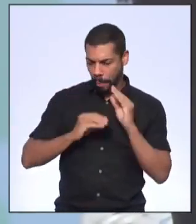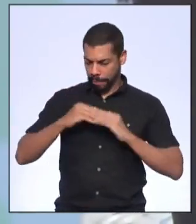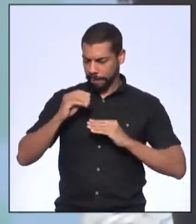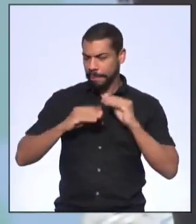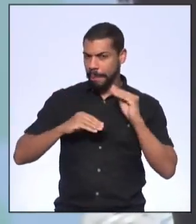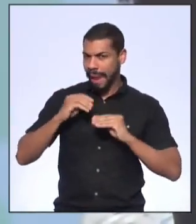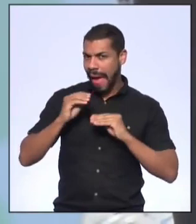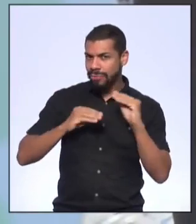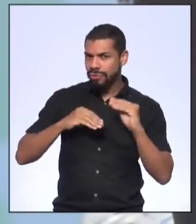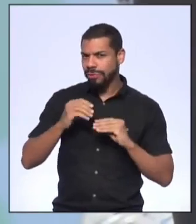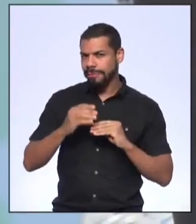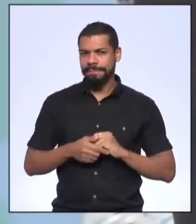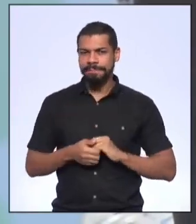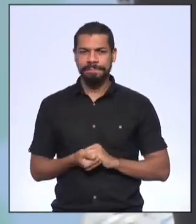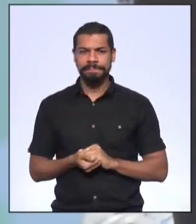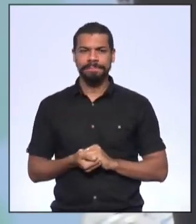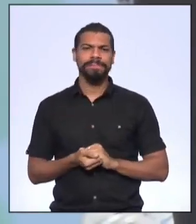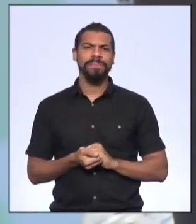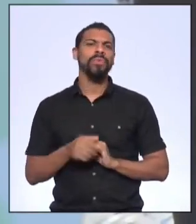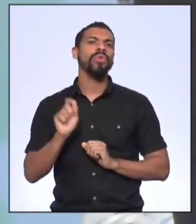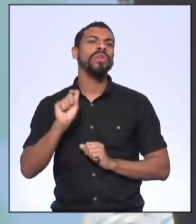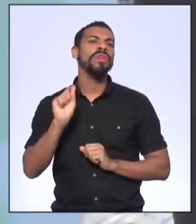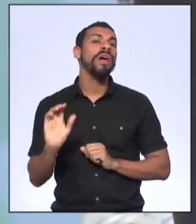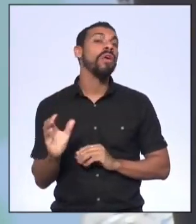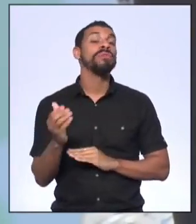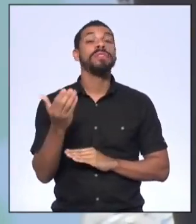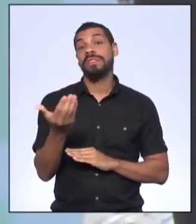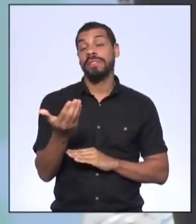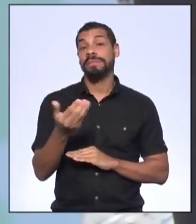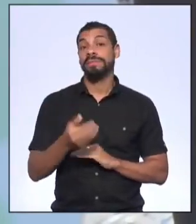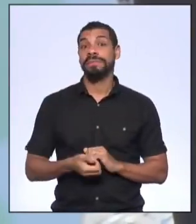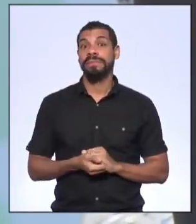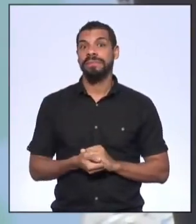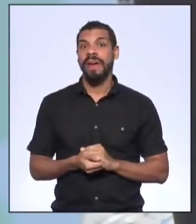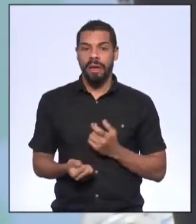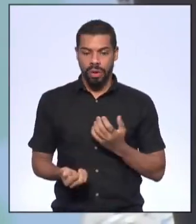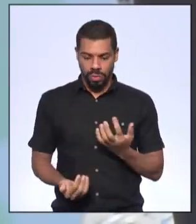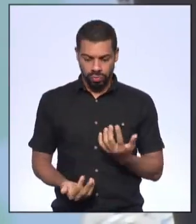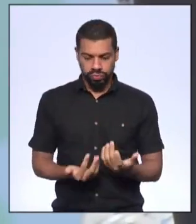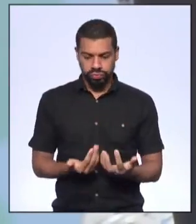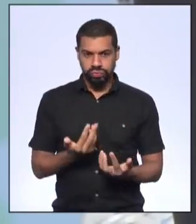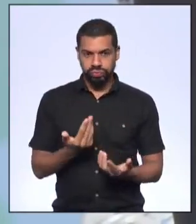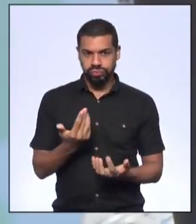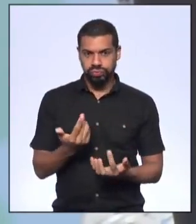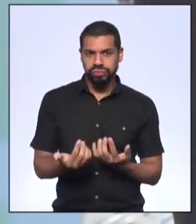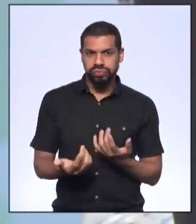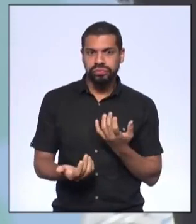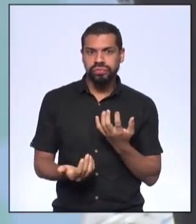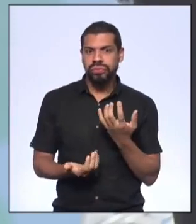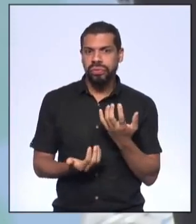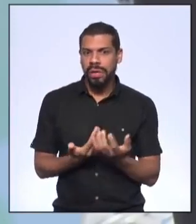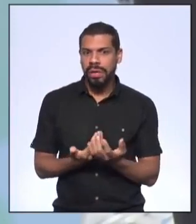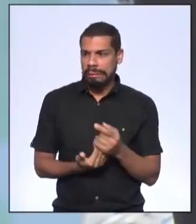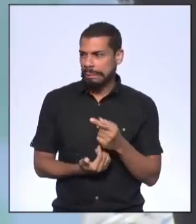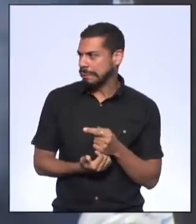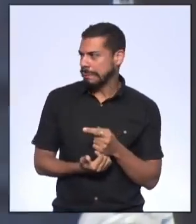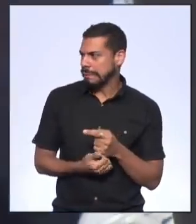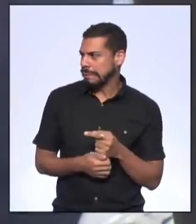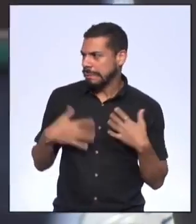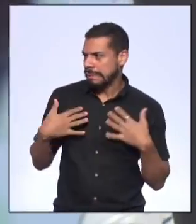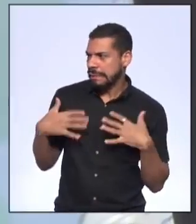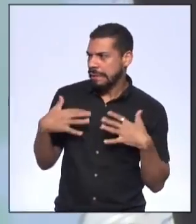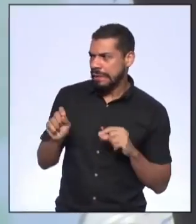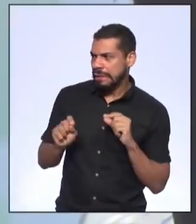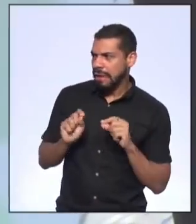mau condutor de calor, né? O que vai acontecer ali? Ele vai pegar fogo. Isso que eu ia falar. Será que você não vai provocar